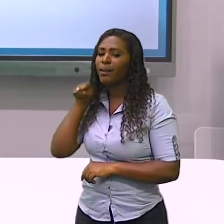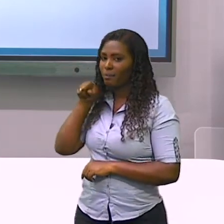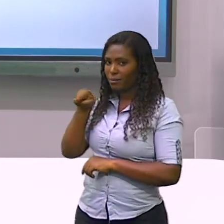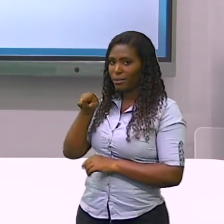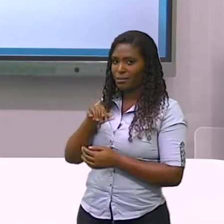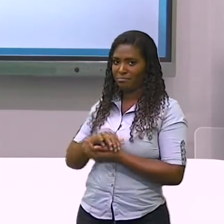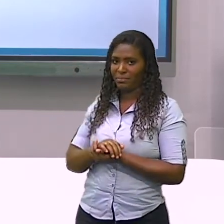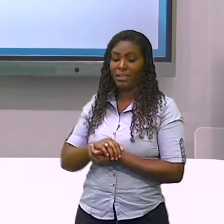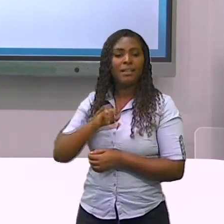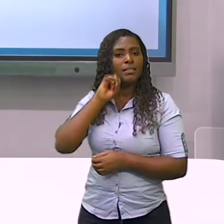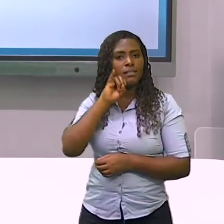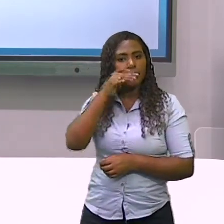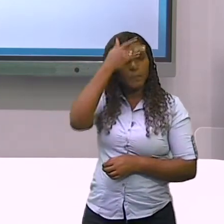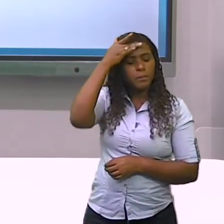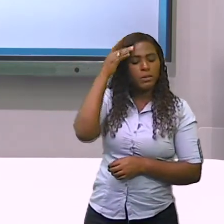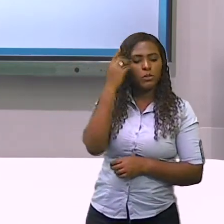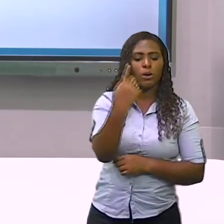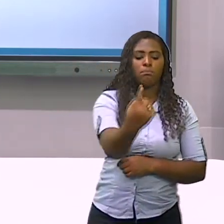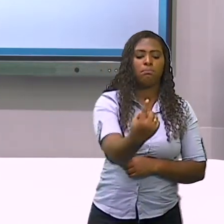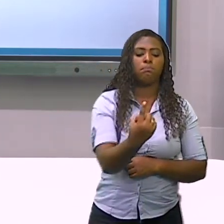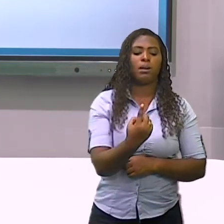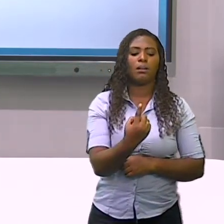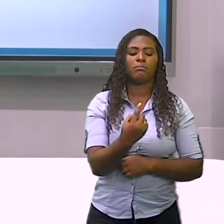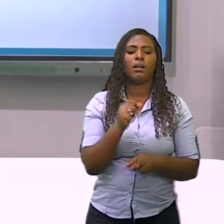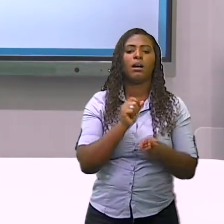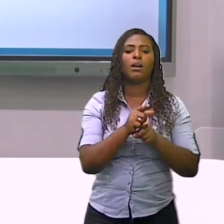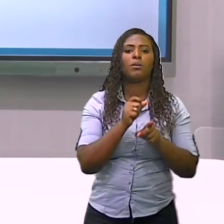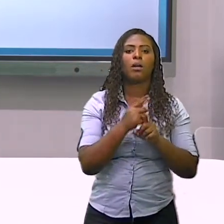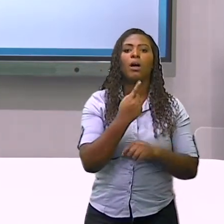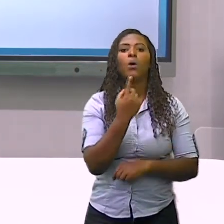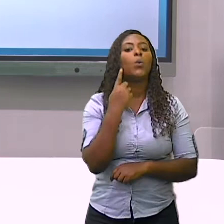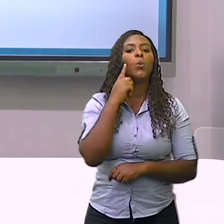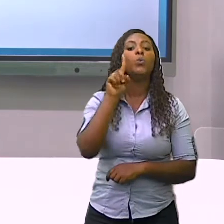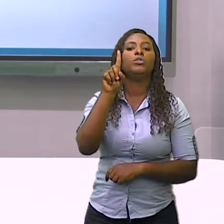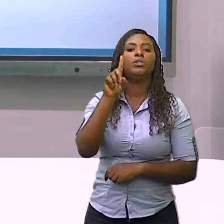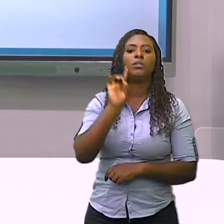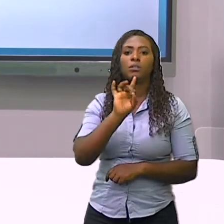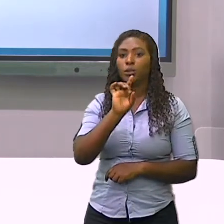um dia, qual que era a lei de definição mesmo? Era